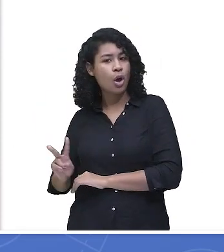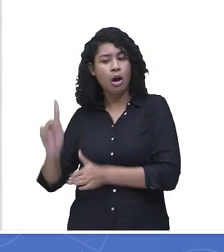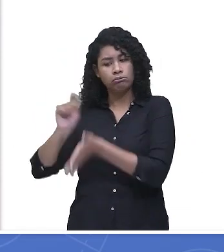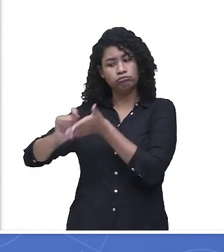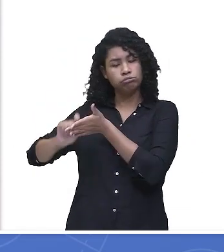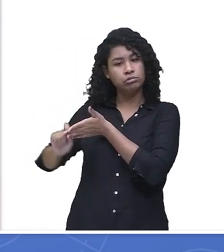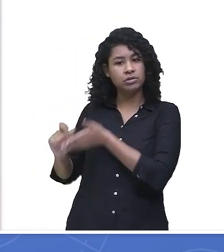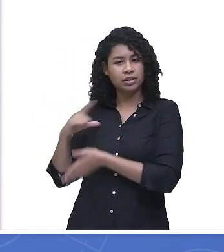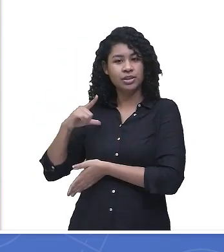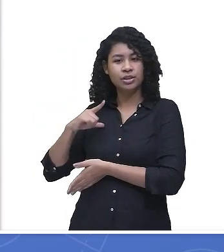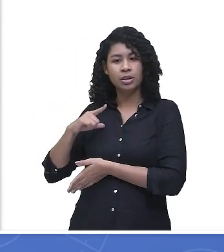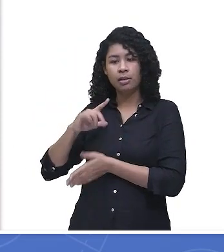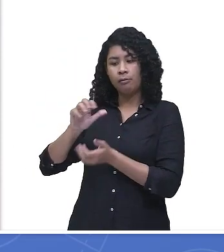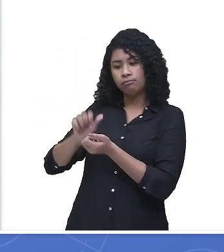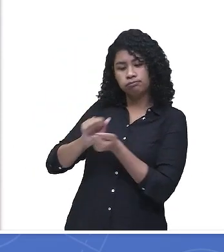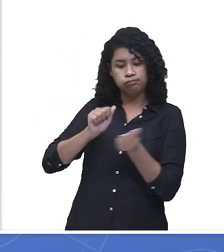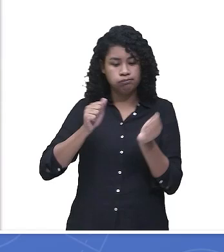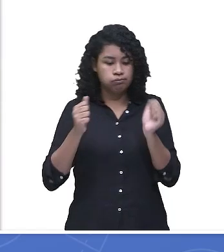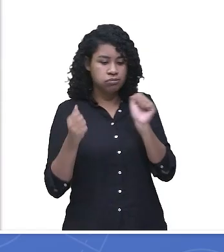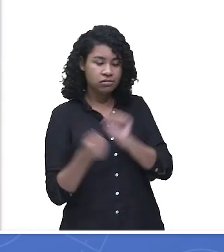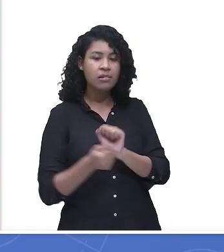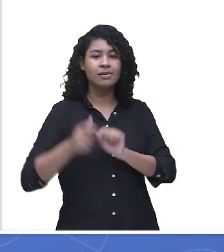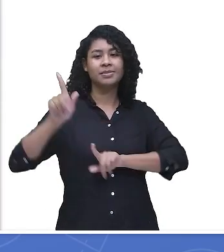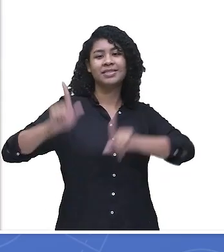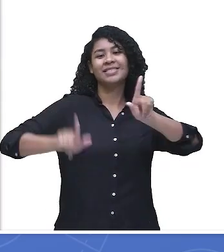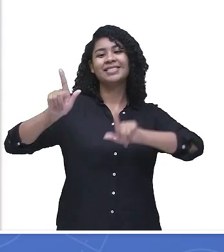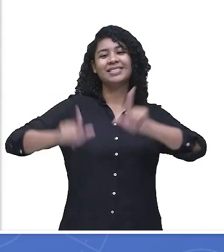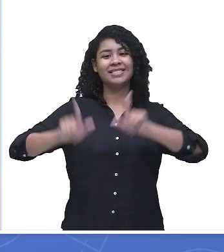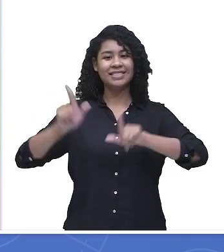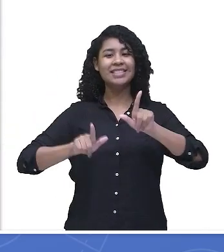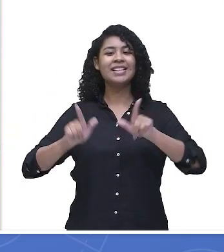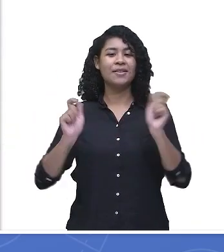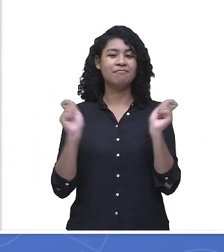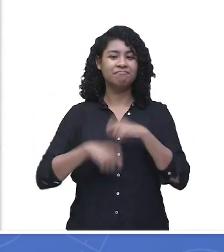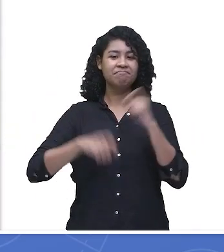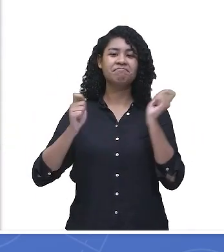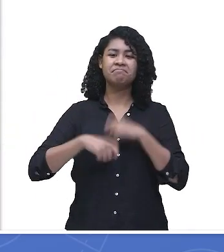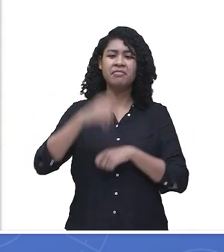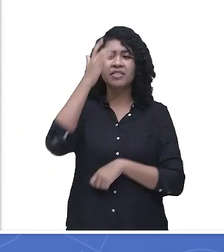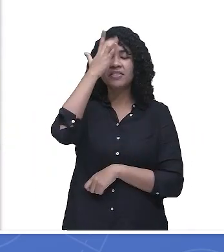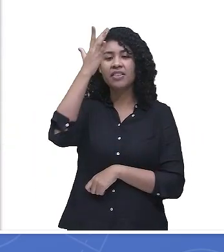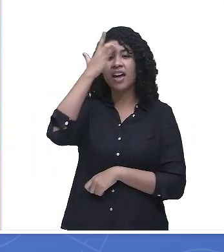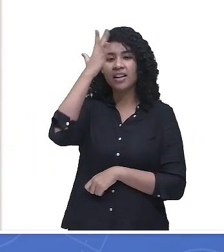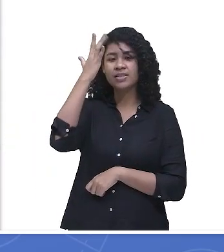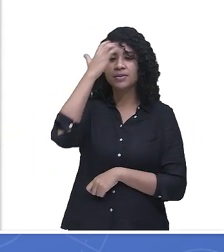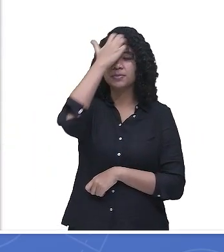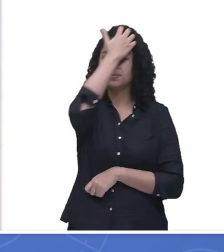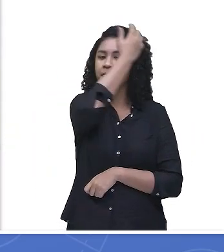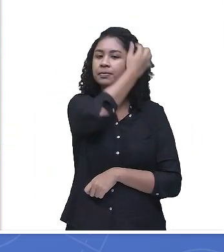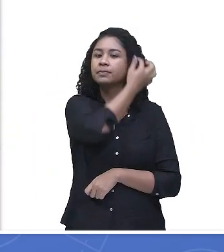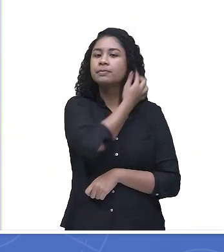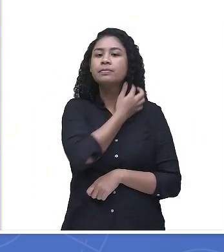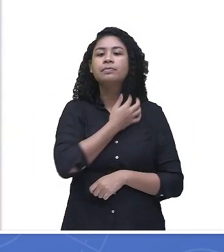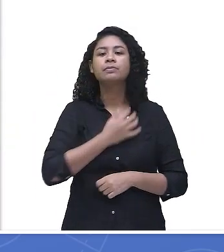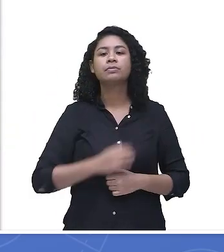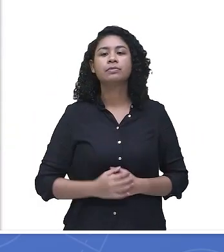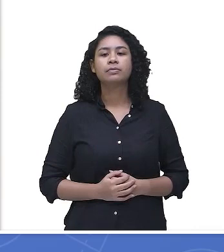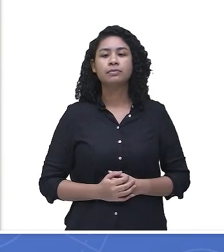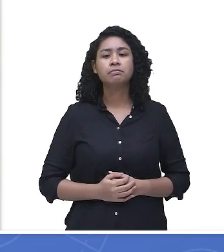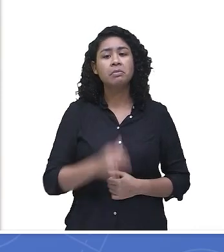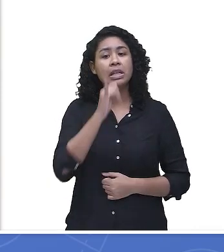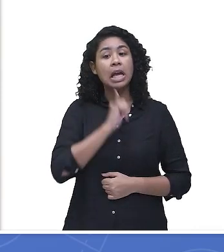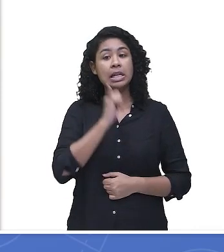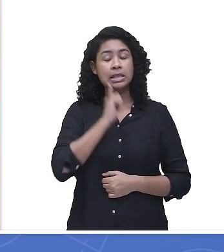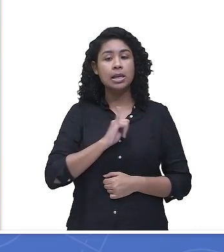determinada novela, certo? Então, elas podem ser adaptadas facilmente para a TV ou mesmo para o rádio, ok? Vamos pegar um exemplo